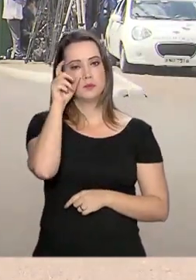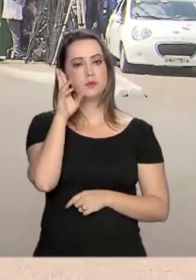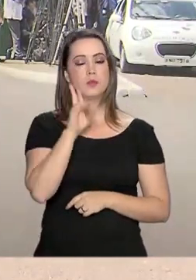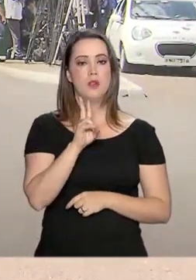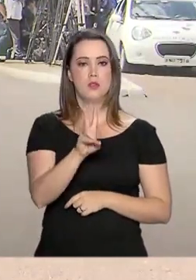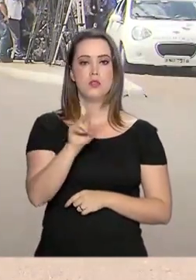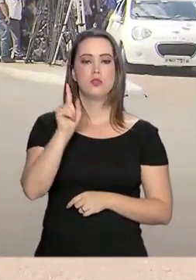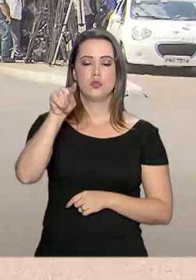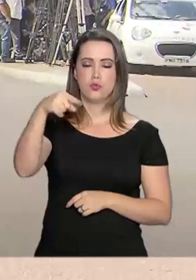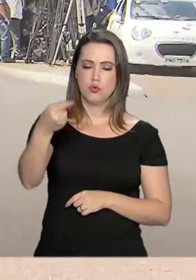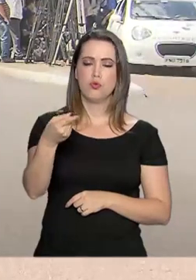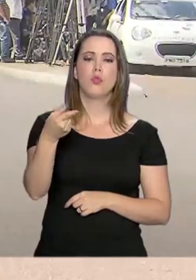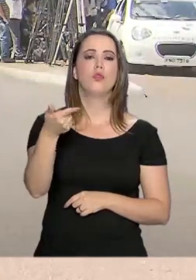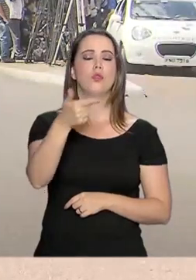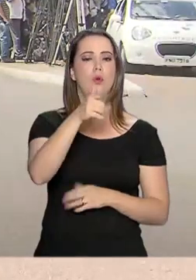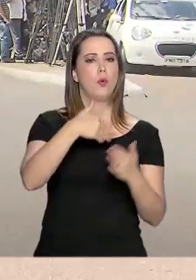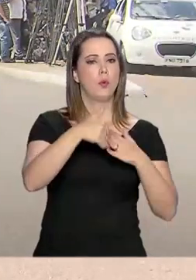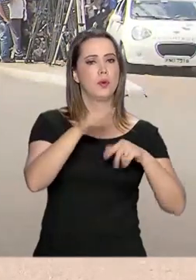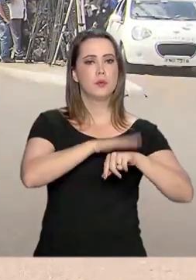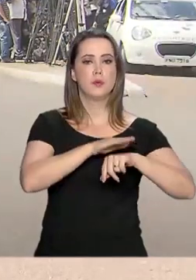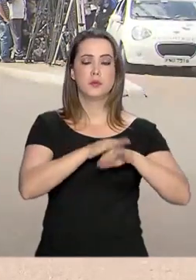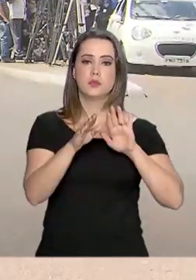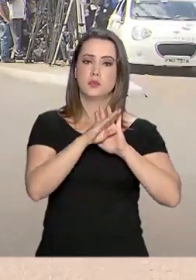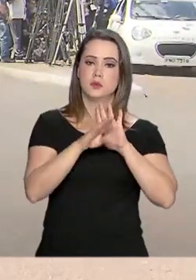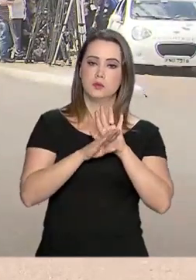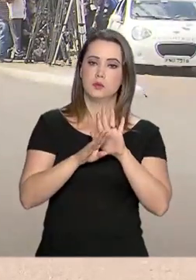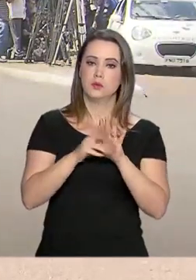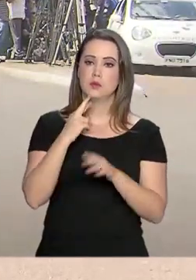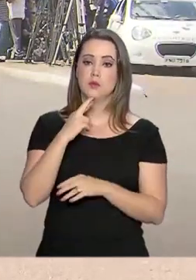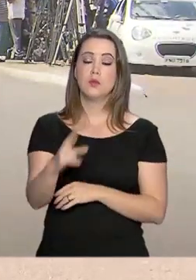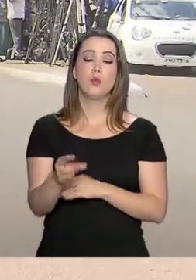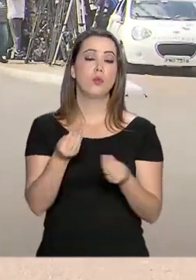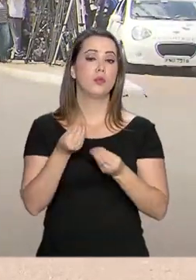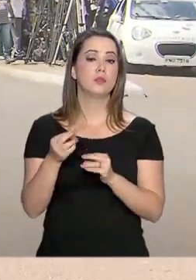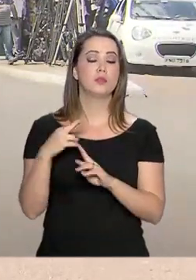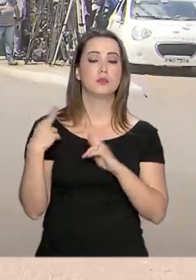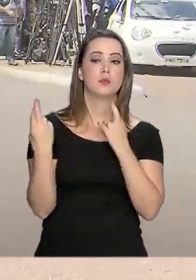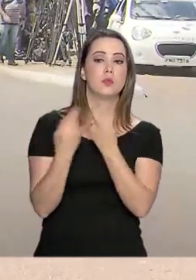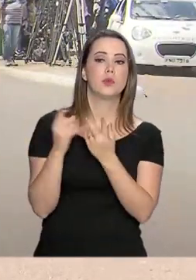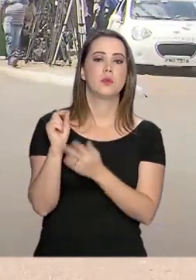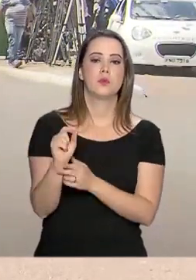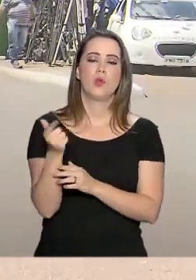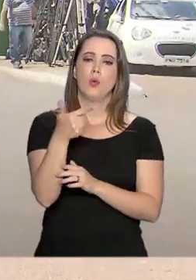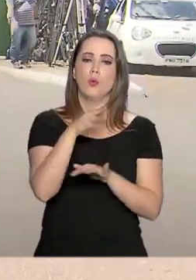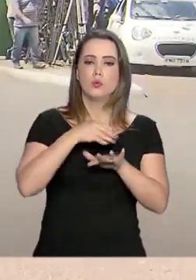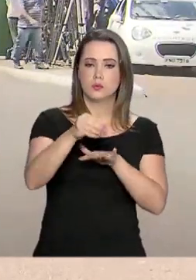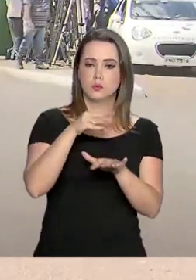Guedes. A gente pode voltar a qualquer momento na nossa programação com o resultado dessa reunião ou com